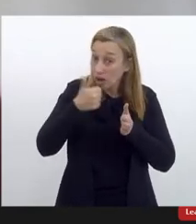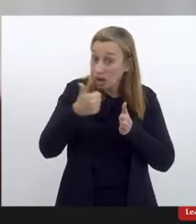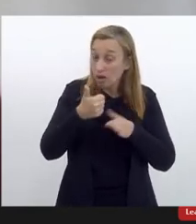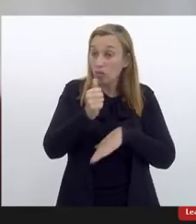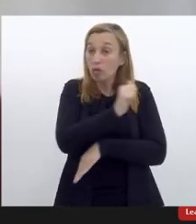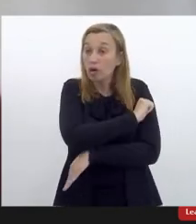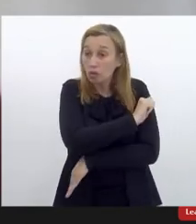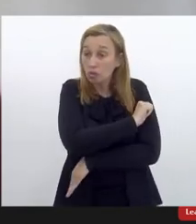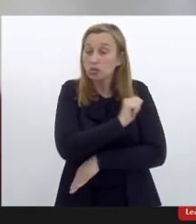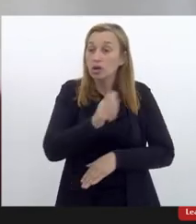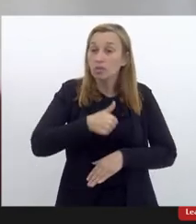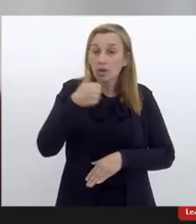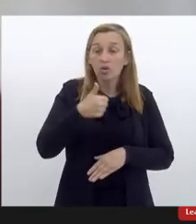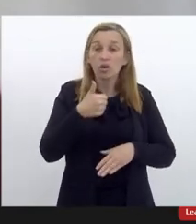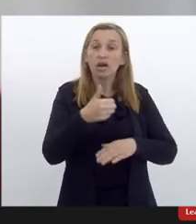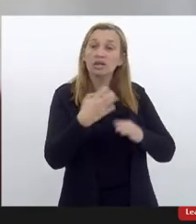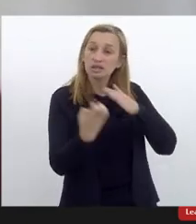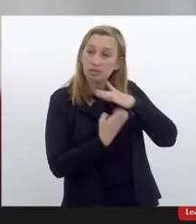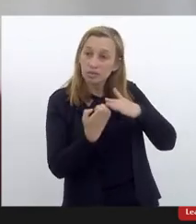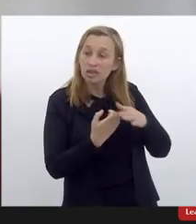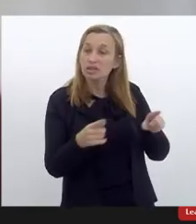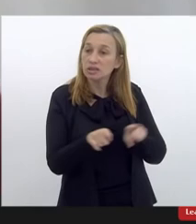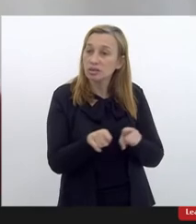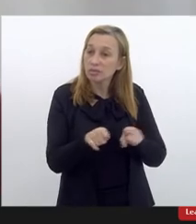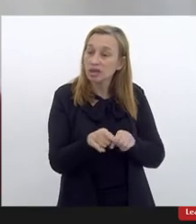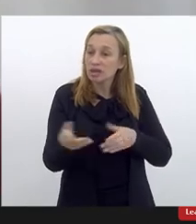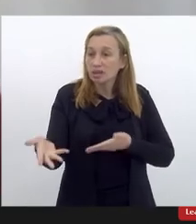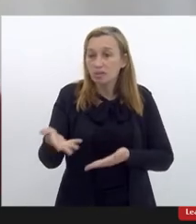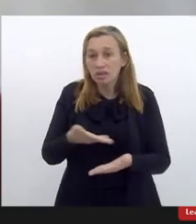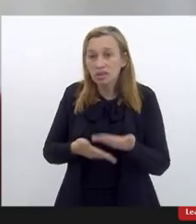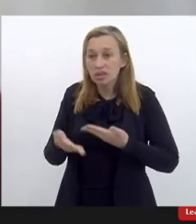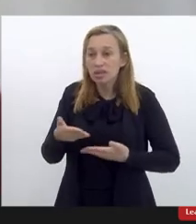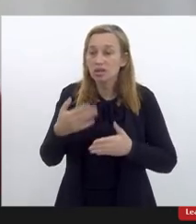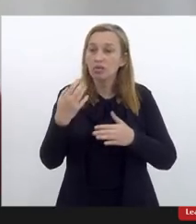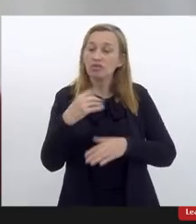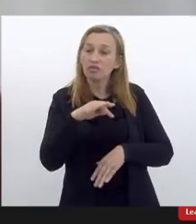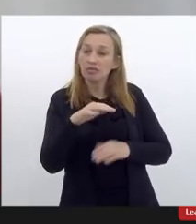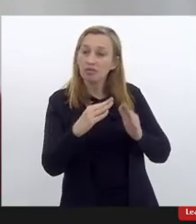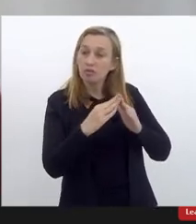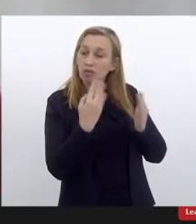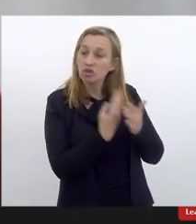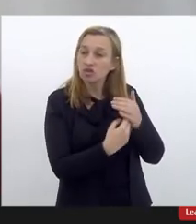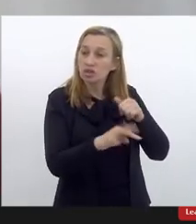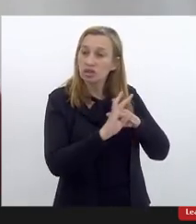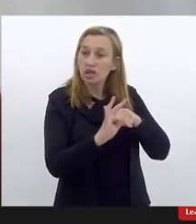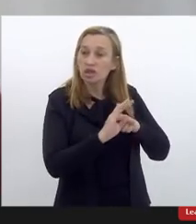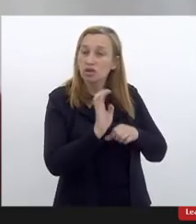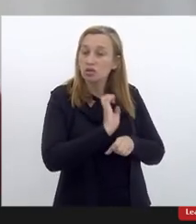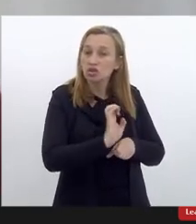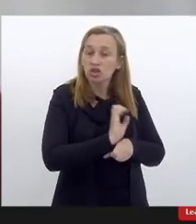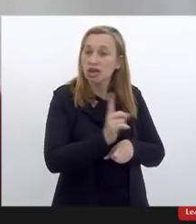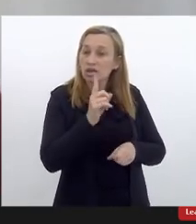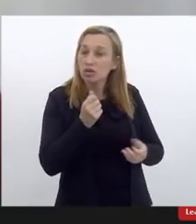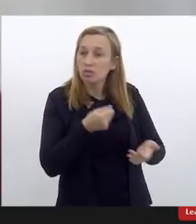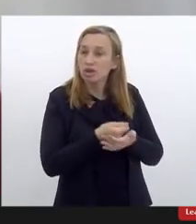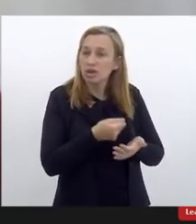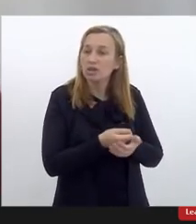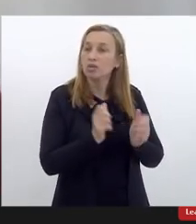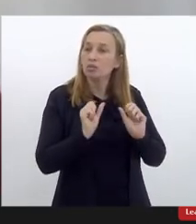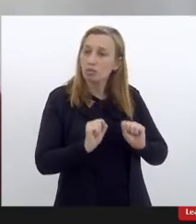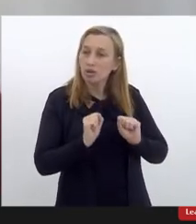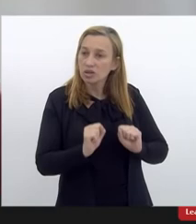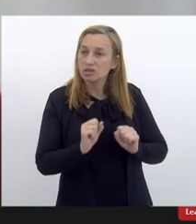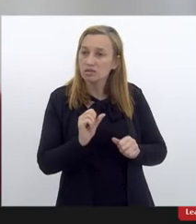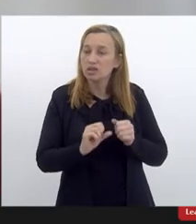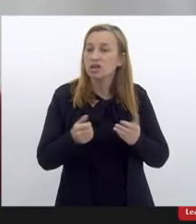aluno, melhorar para as empresas que querem também fazer parceria com a FAETEC. E o estágio, o não obrigatório, ele pode ser feito com concomitância